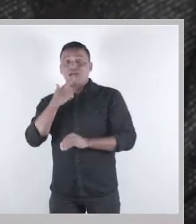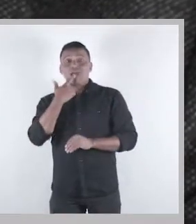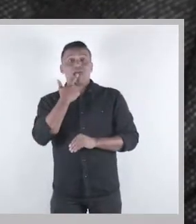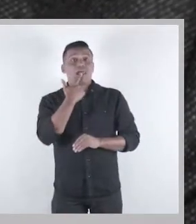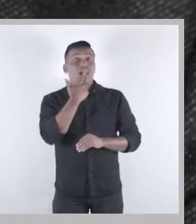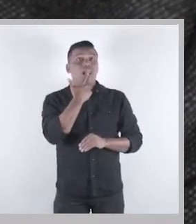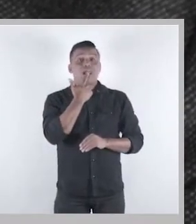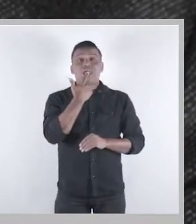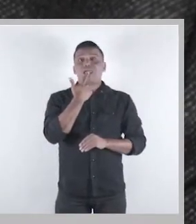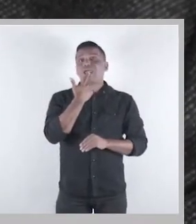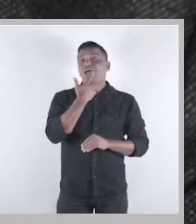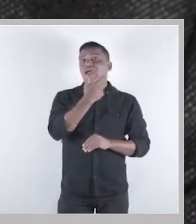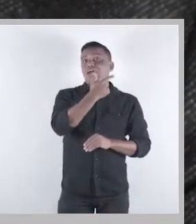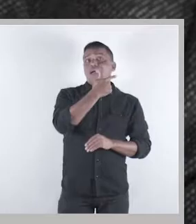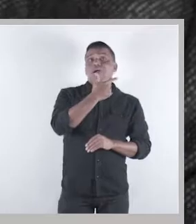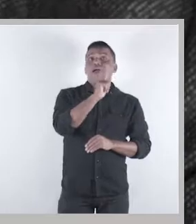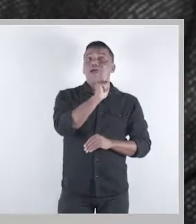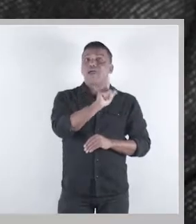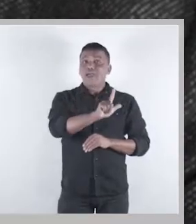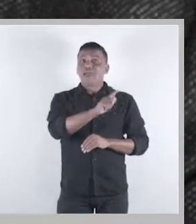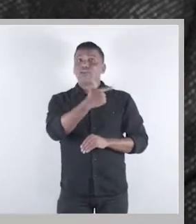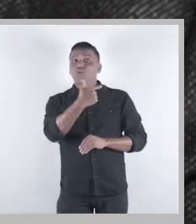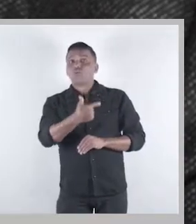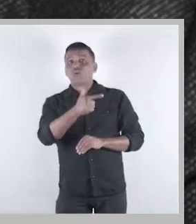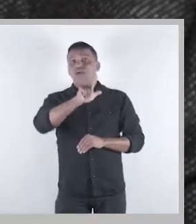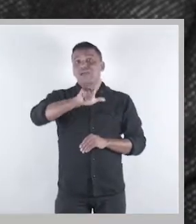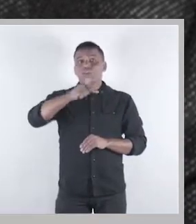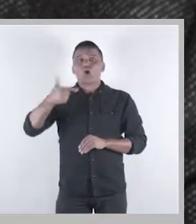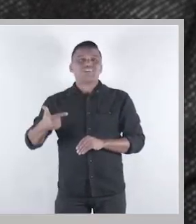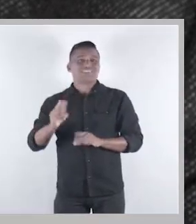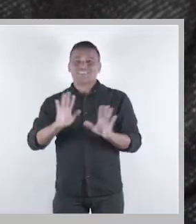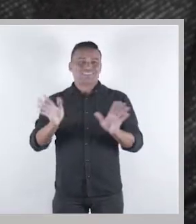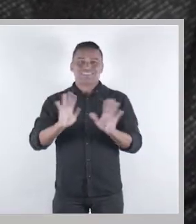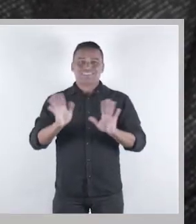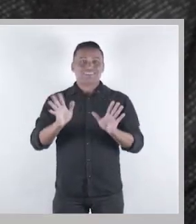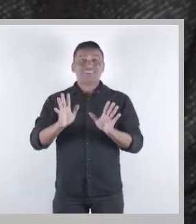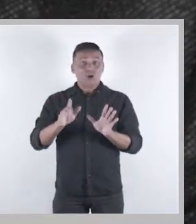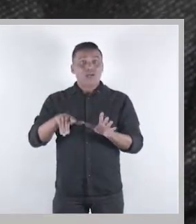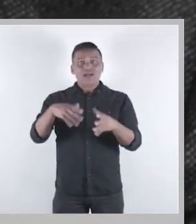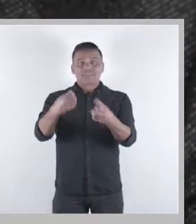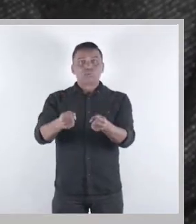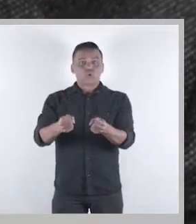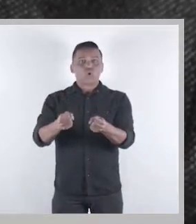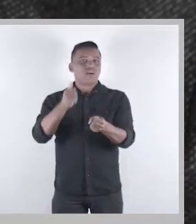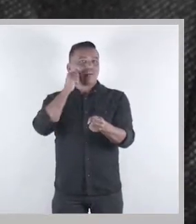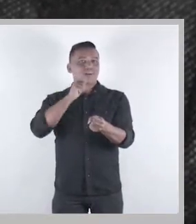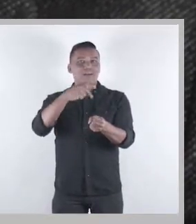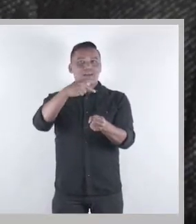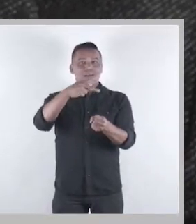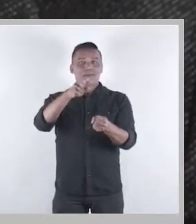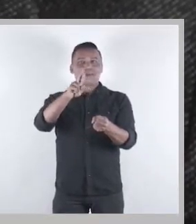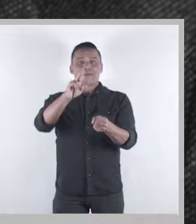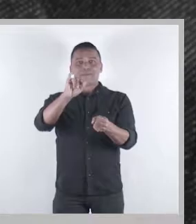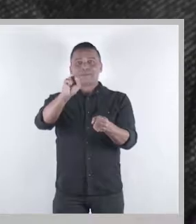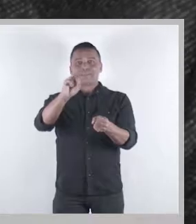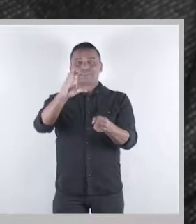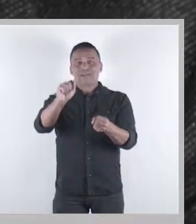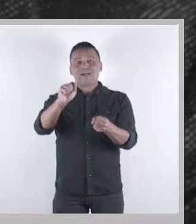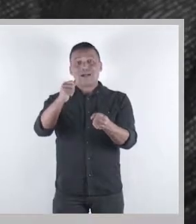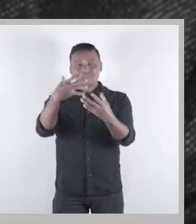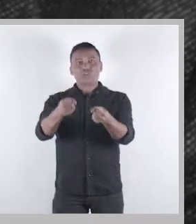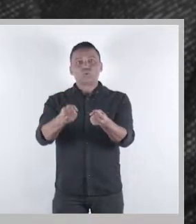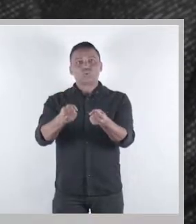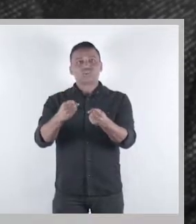gentileza extrema ela aceitou na hora e eles têm um diálogo muito rico e muito